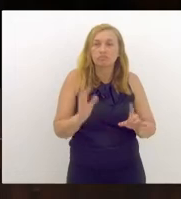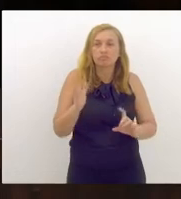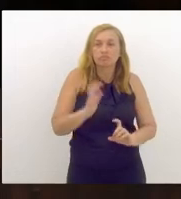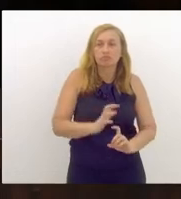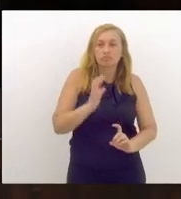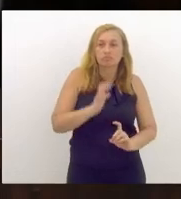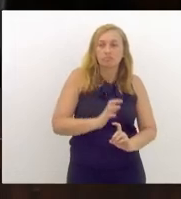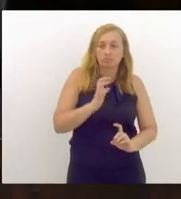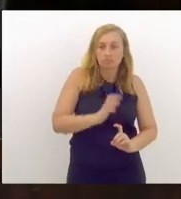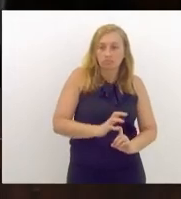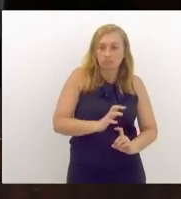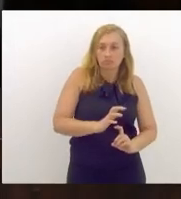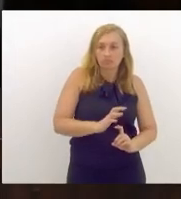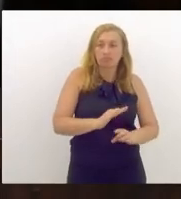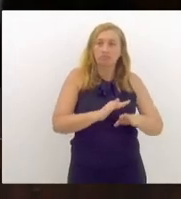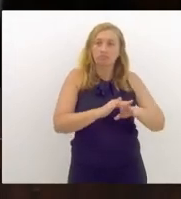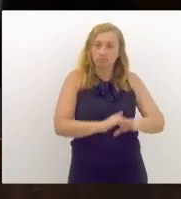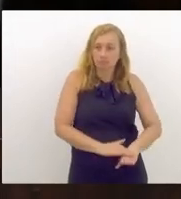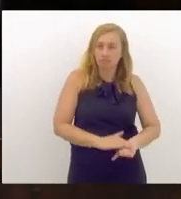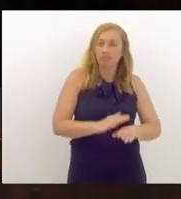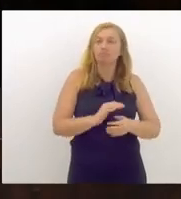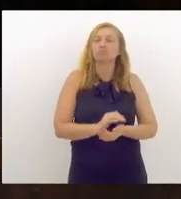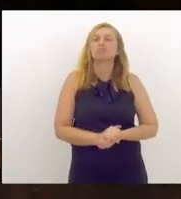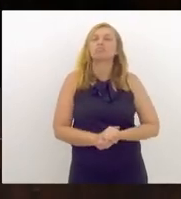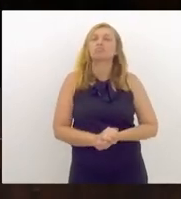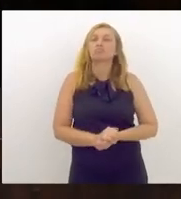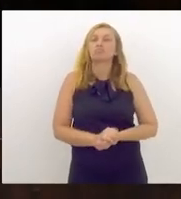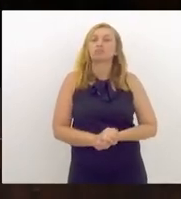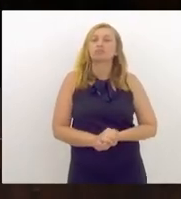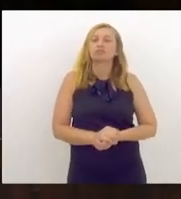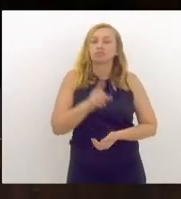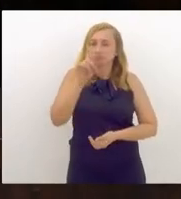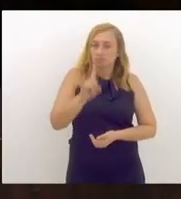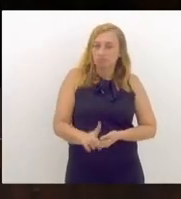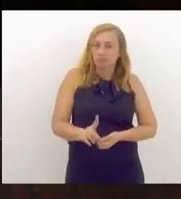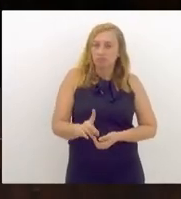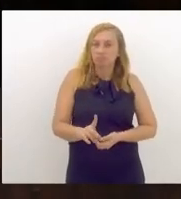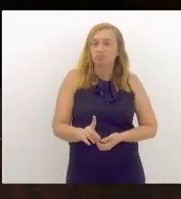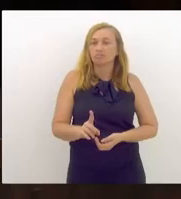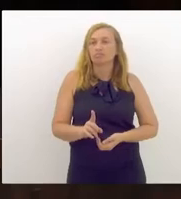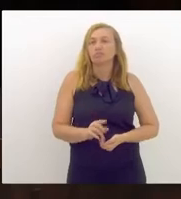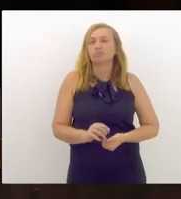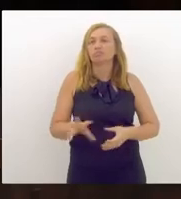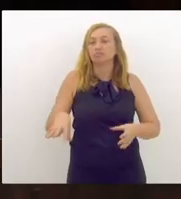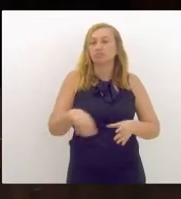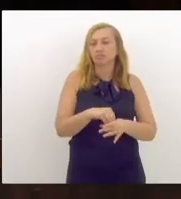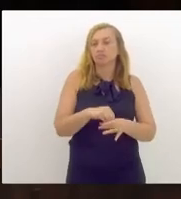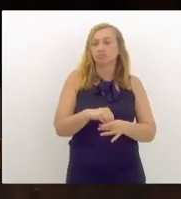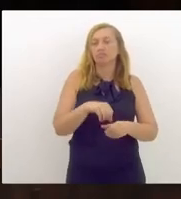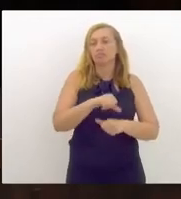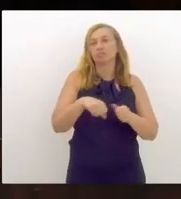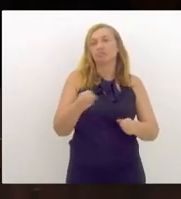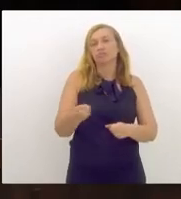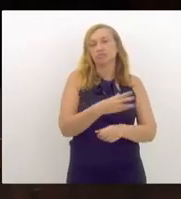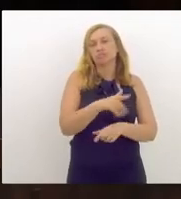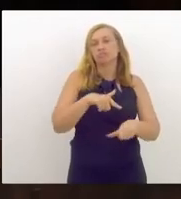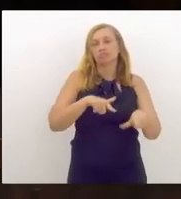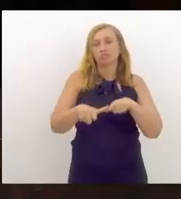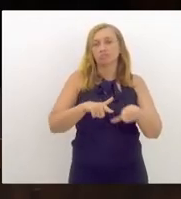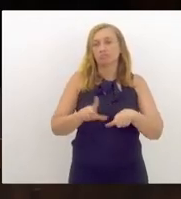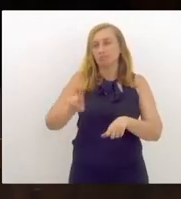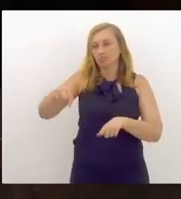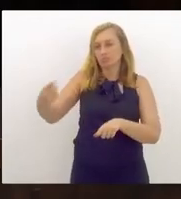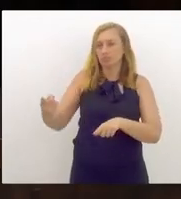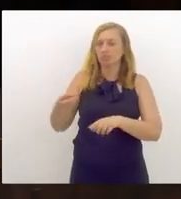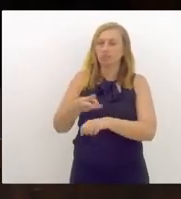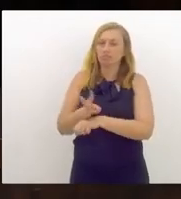pressão patronal viabilizar a supressão de direitos dispositivo que se incluiu na reforma trabalhista e o outro foi